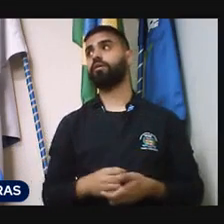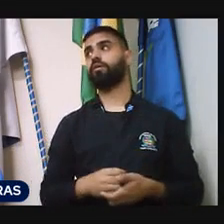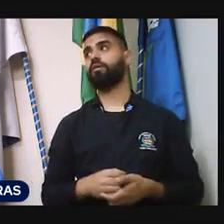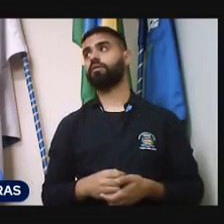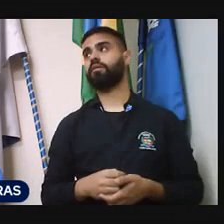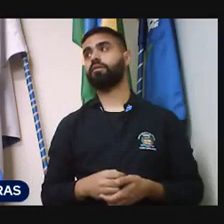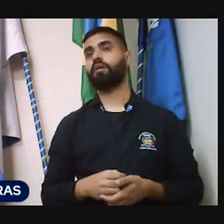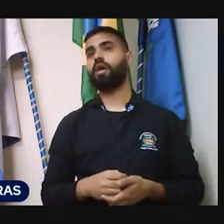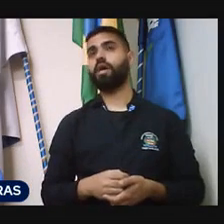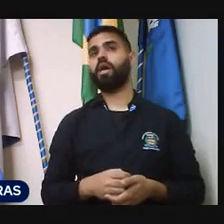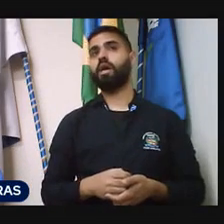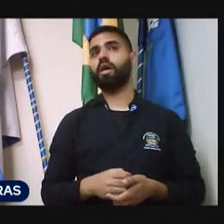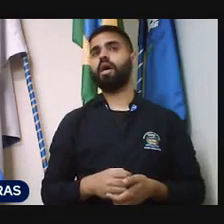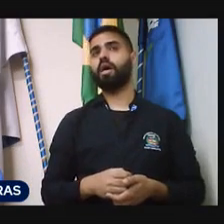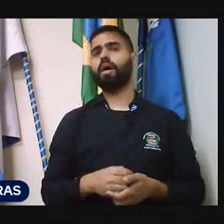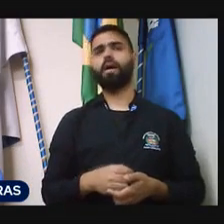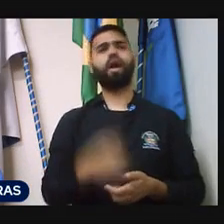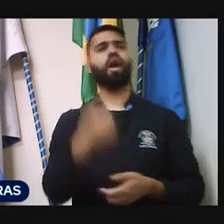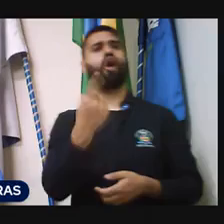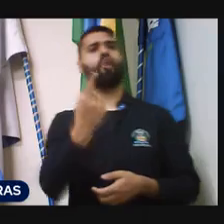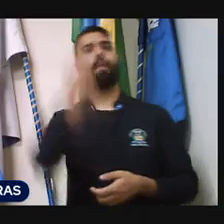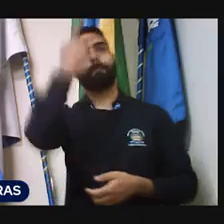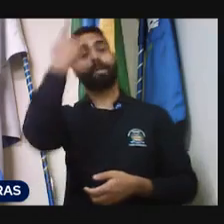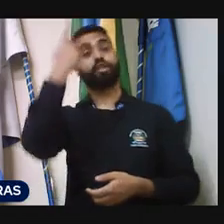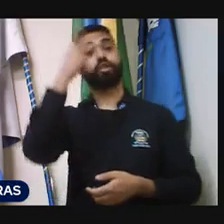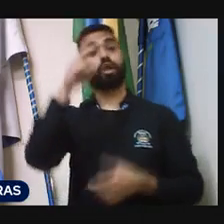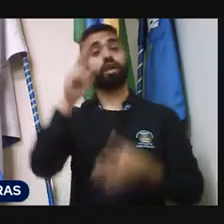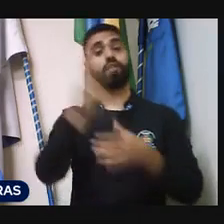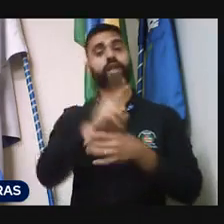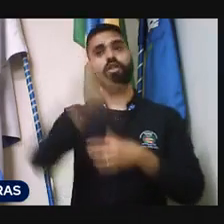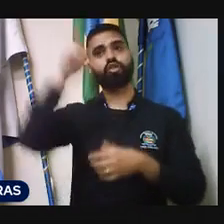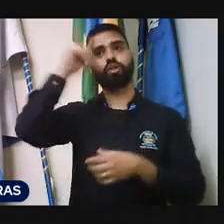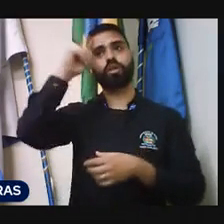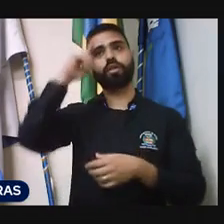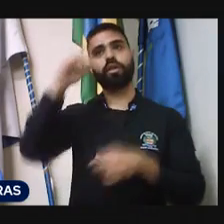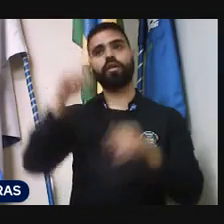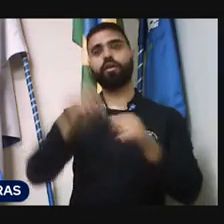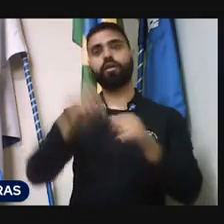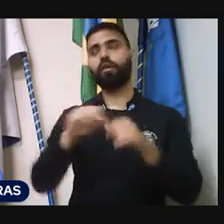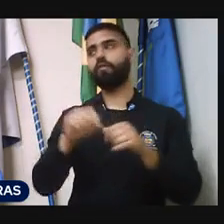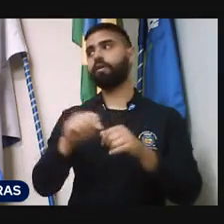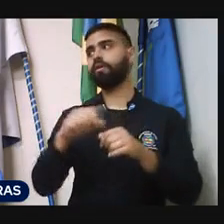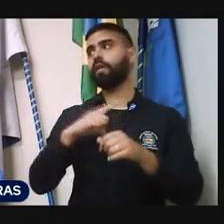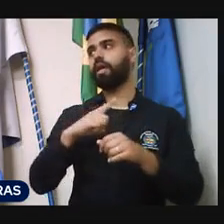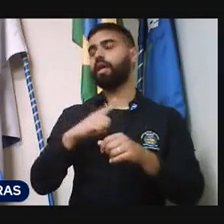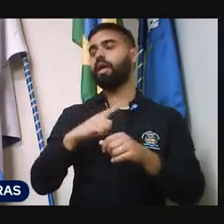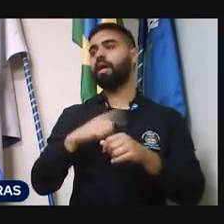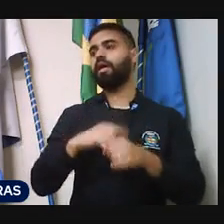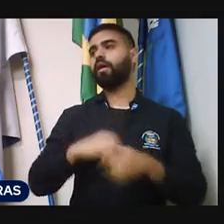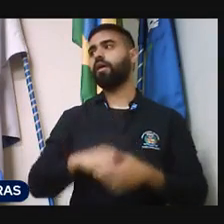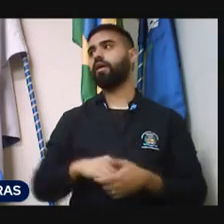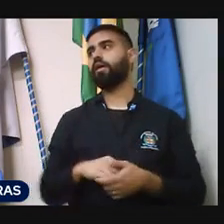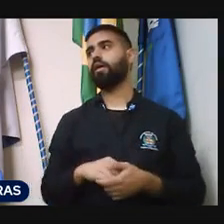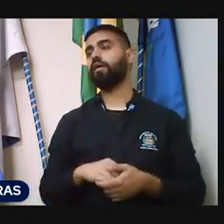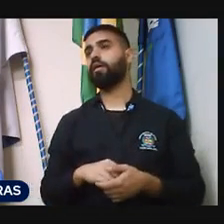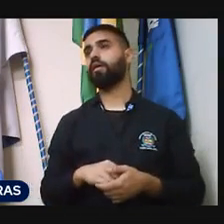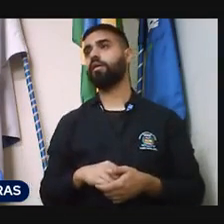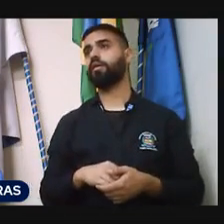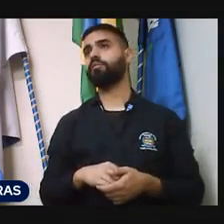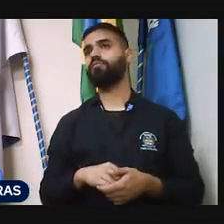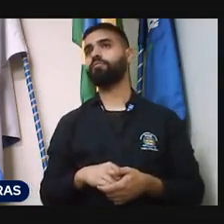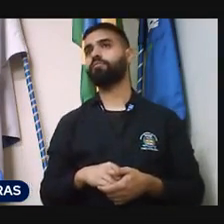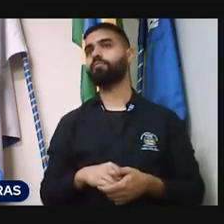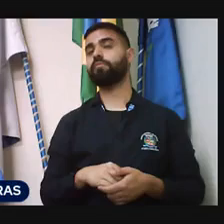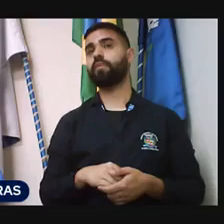valenciano por dia Maurício que passa te abenço de poder